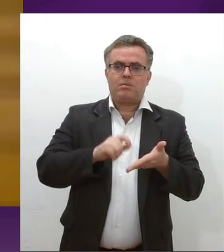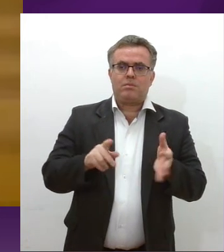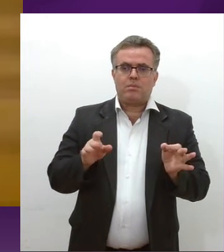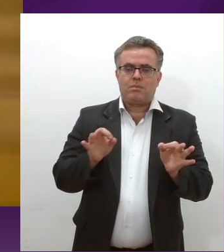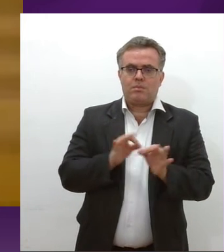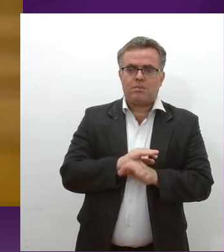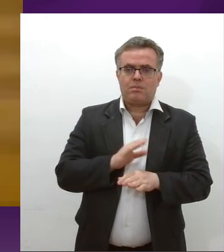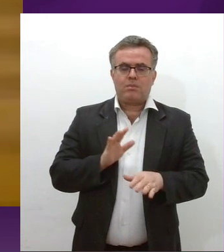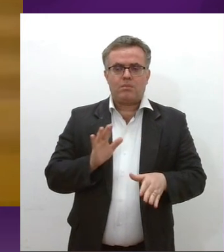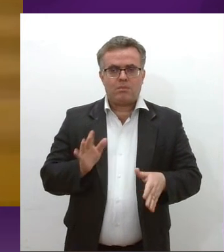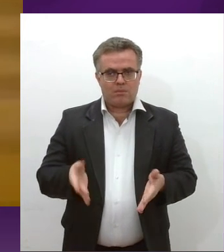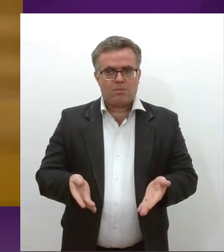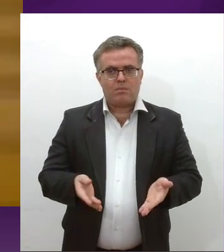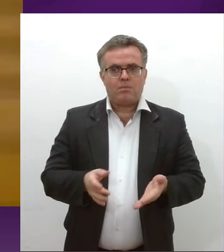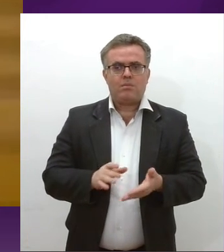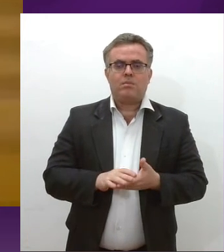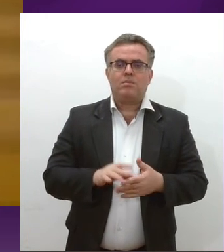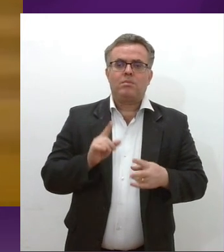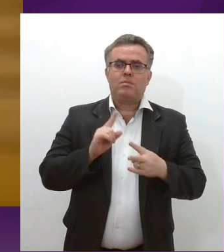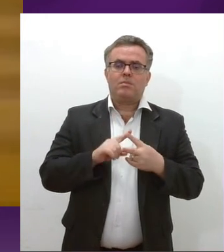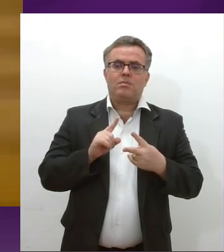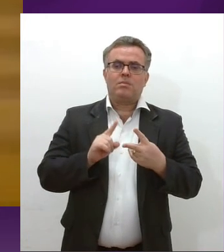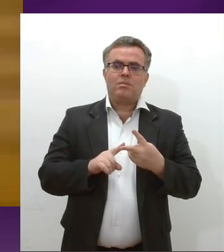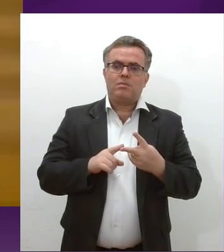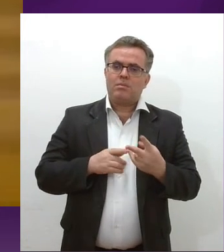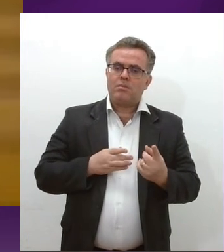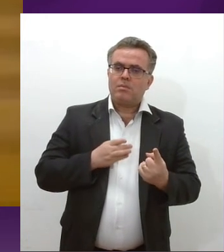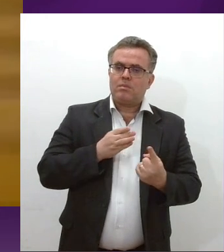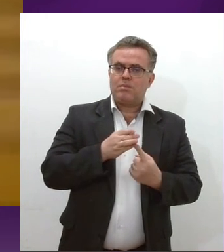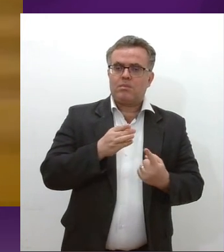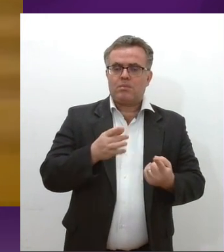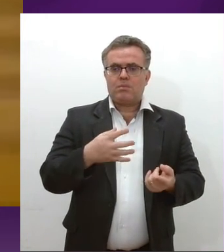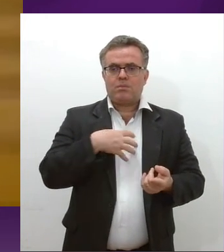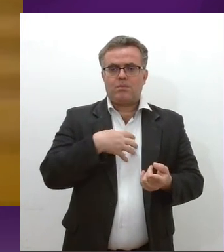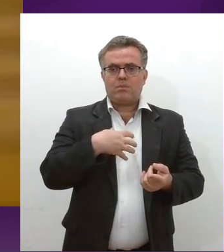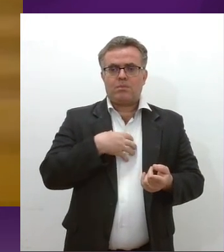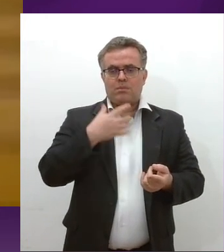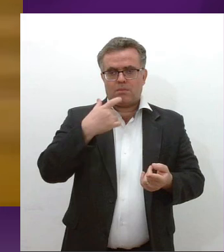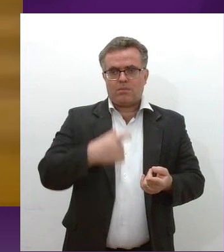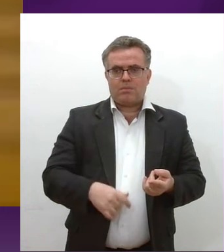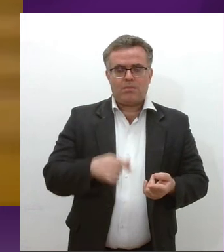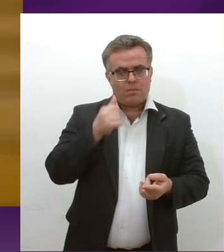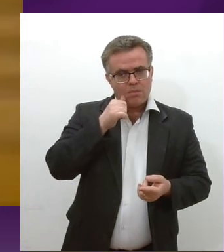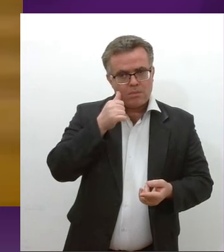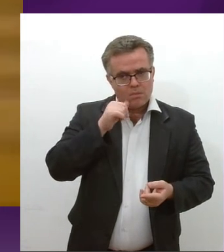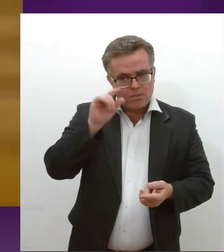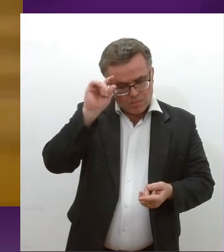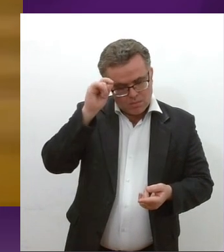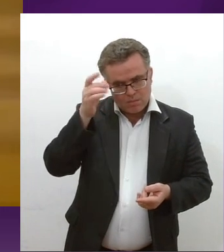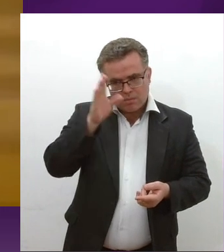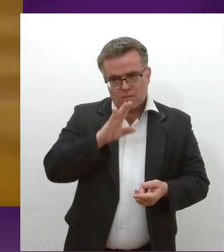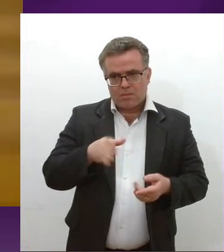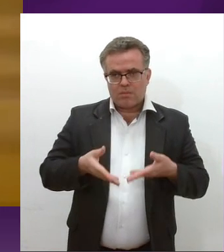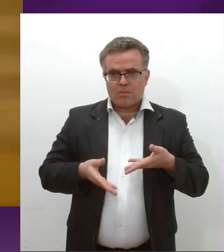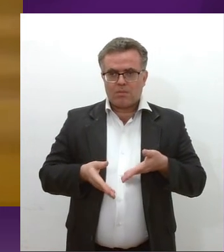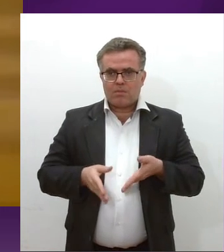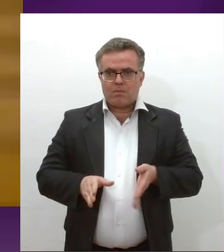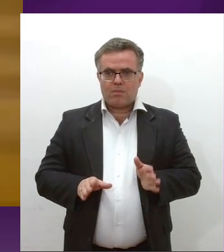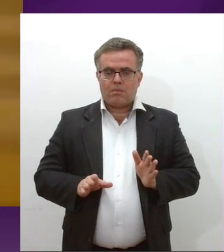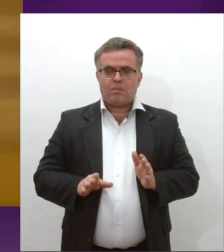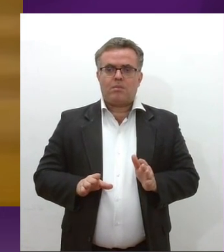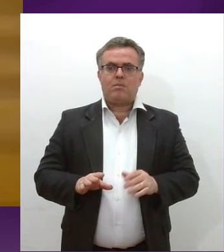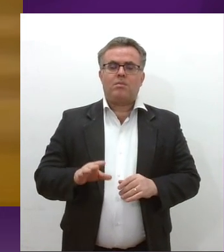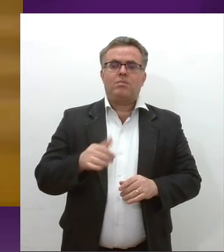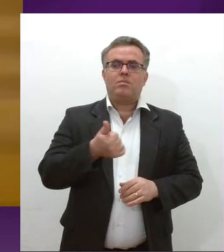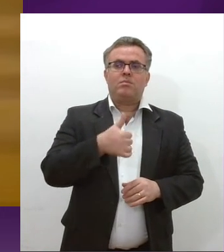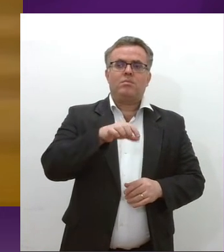indireta, por dois motivos. Primeiro, porque estão na minha trajetória de mulher negra no Brasil, que nasceu na segunda metade do século XX e